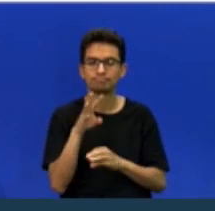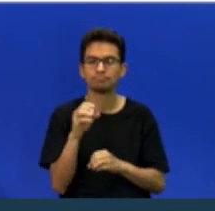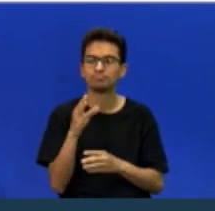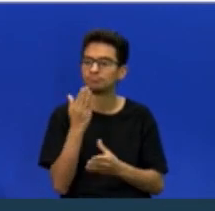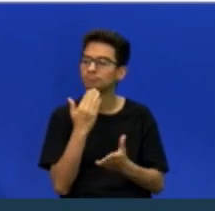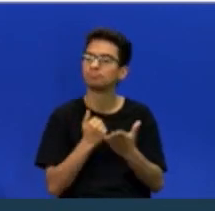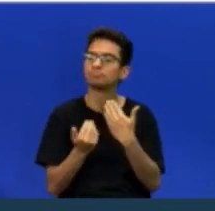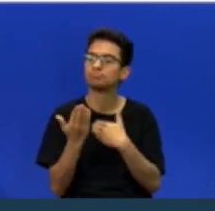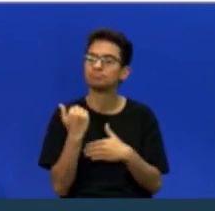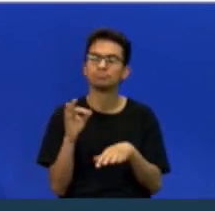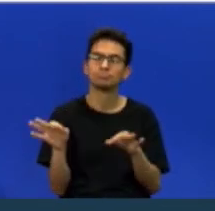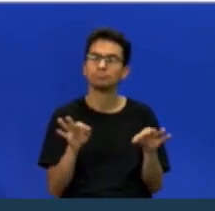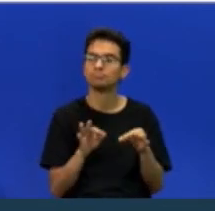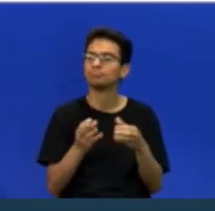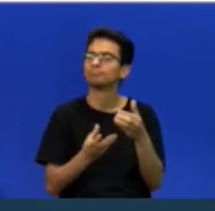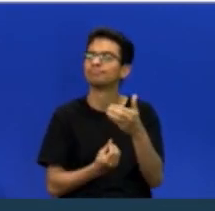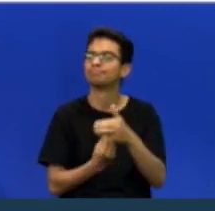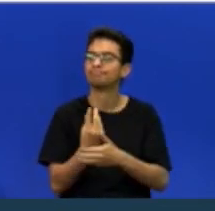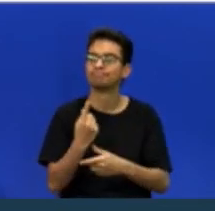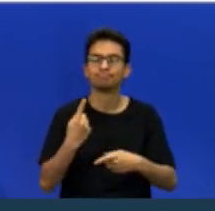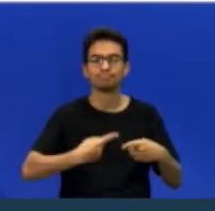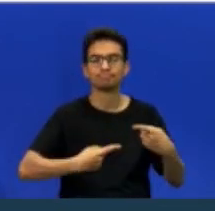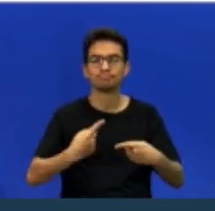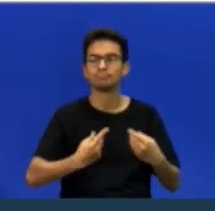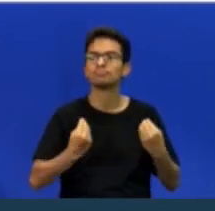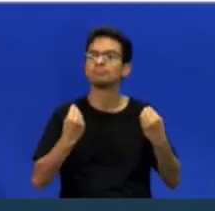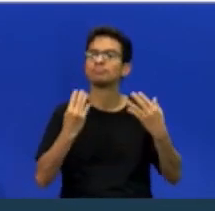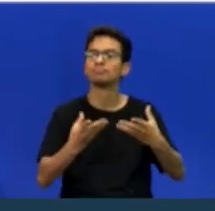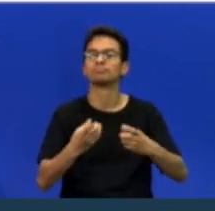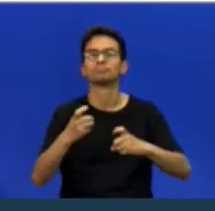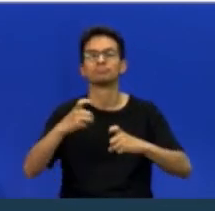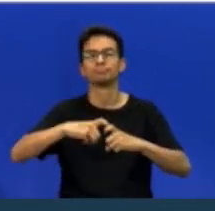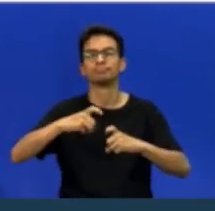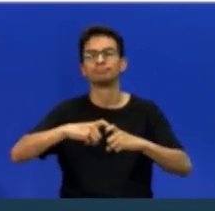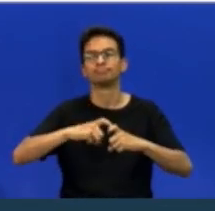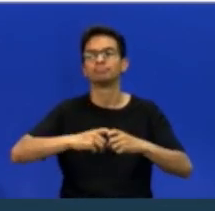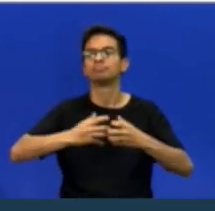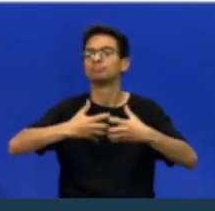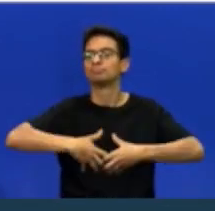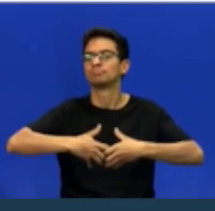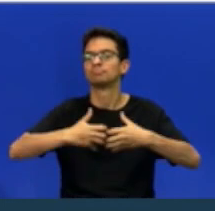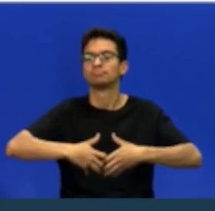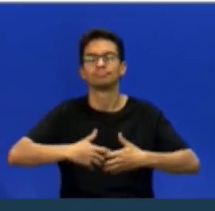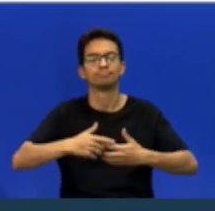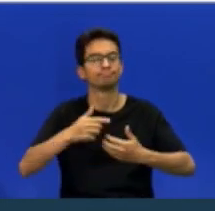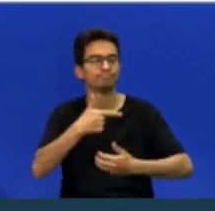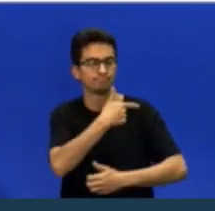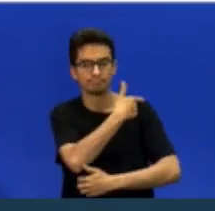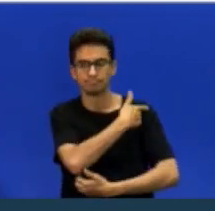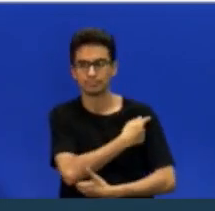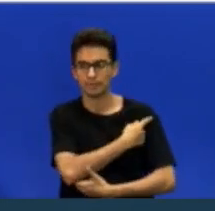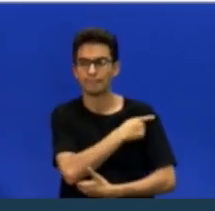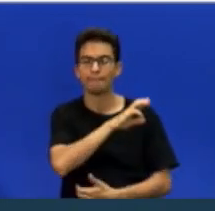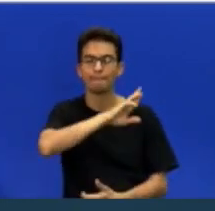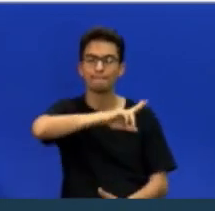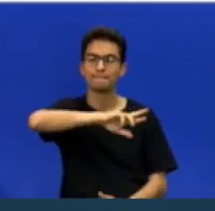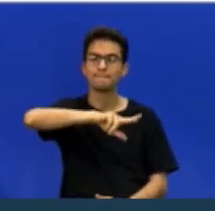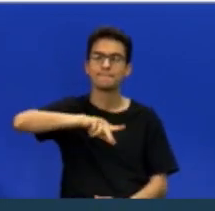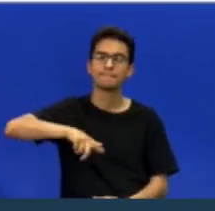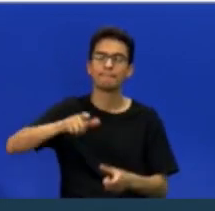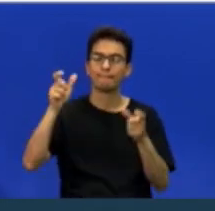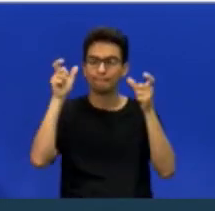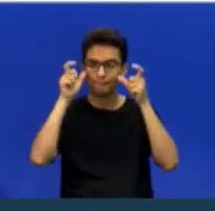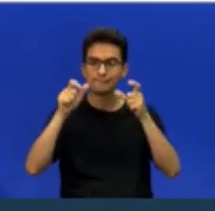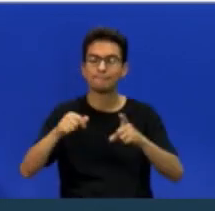alimentar. Formular políticas referentes a medicamentos, equipamentos, vacinação, imunobiológicos e outros insumos de interesse